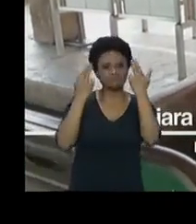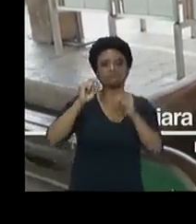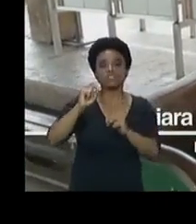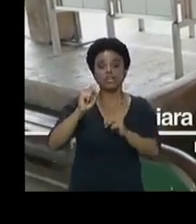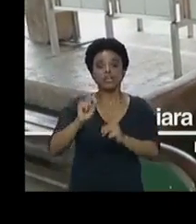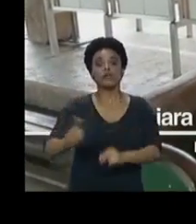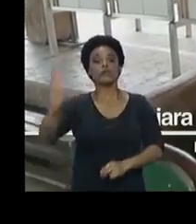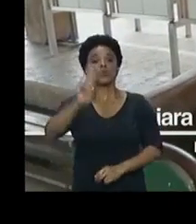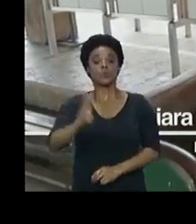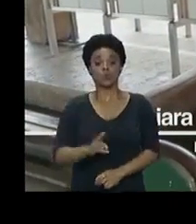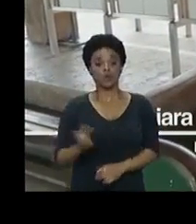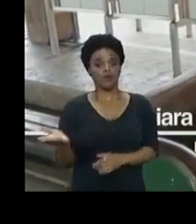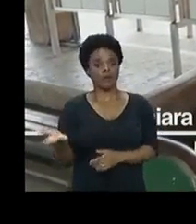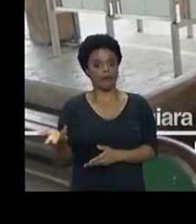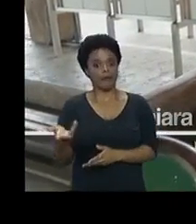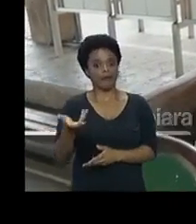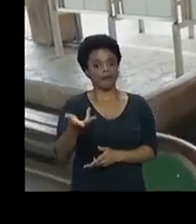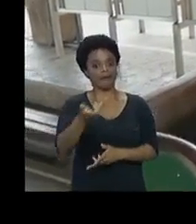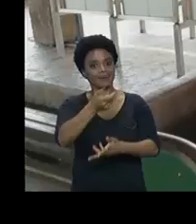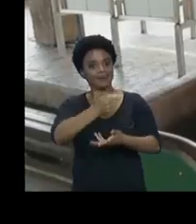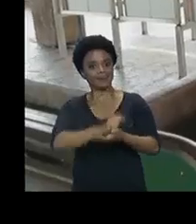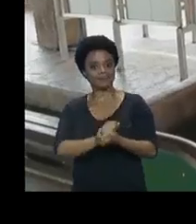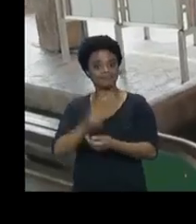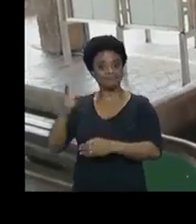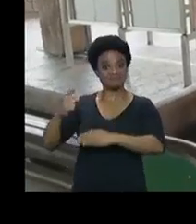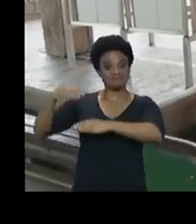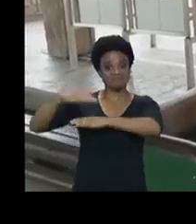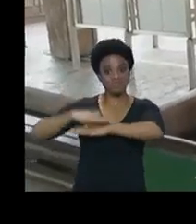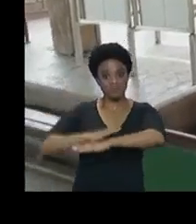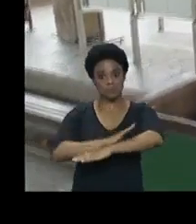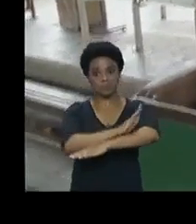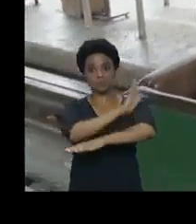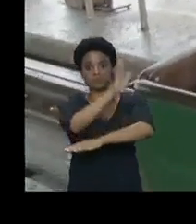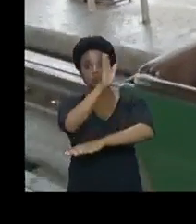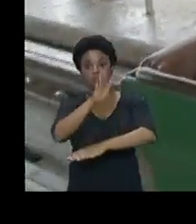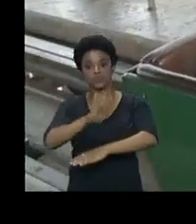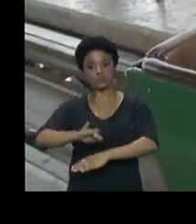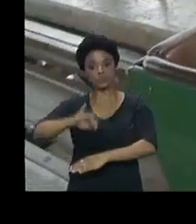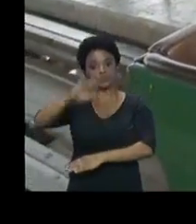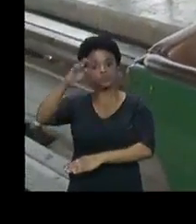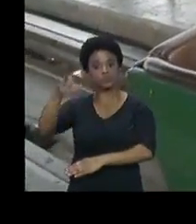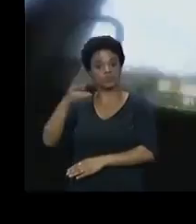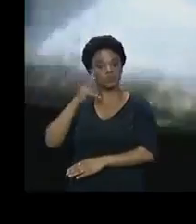da aceleração, como, por exemplo, em uma montanha-russa.